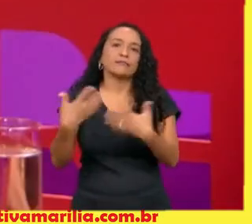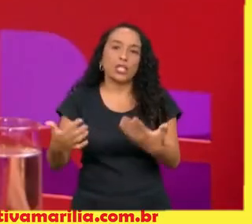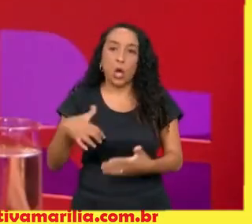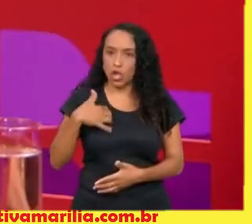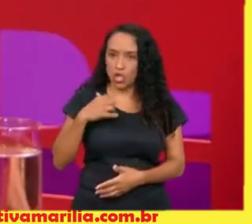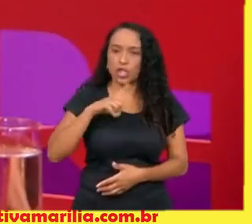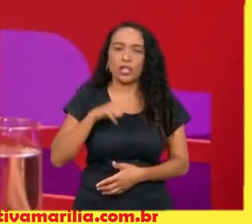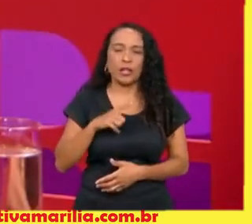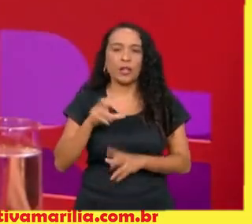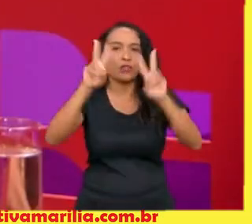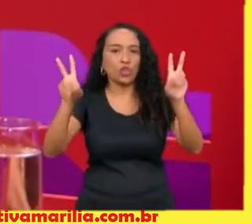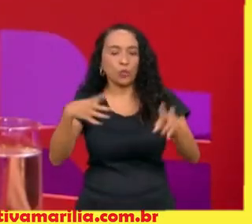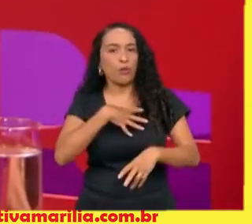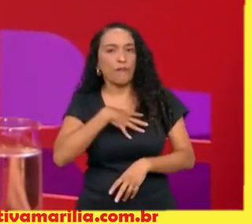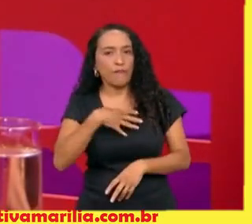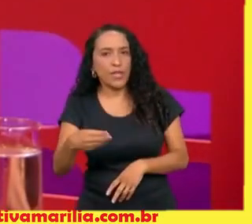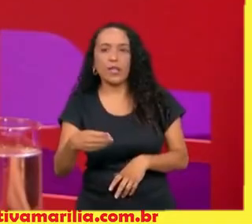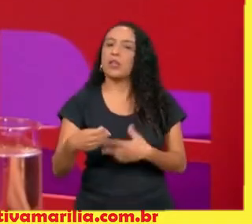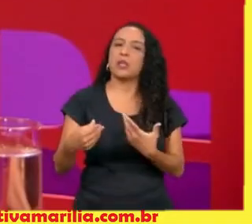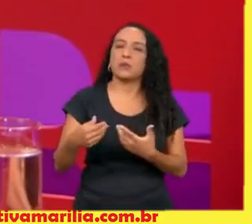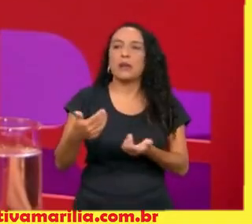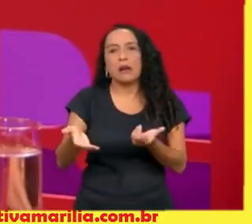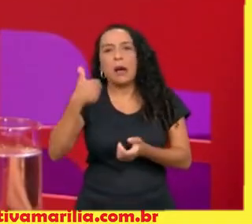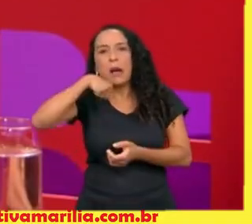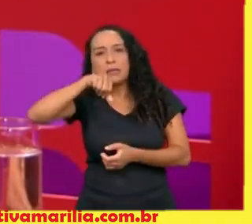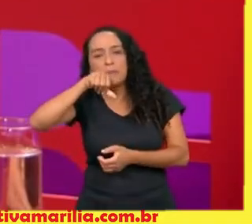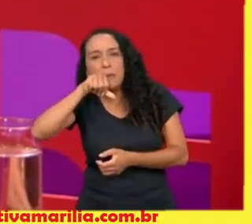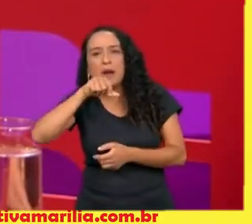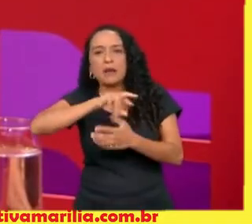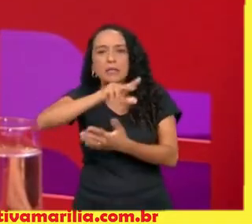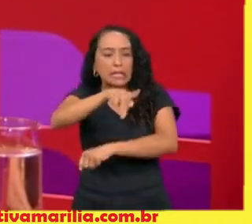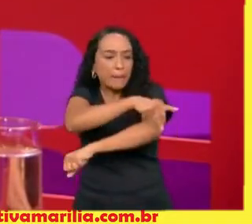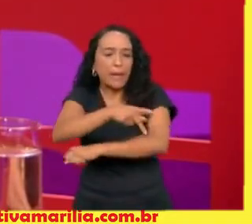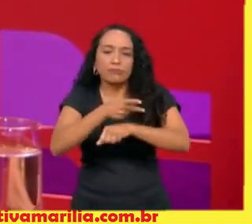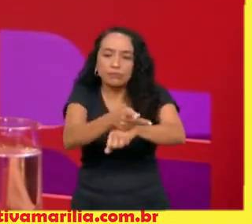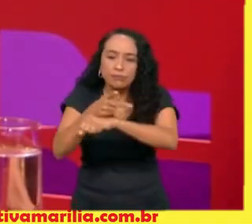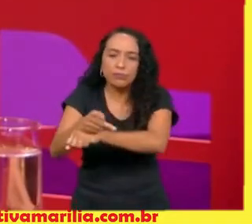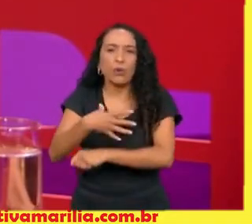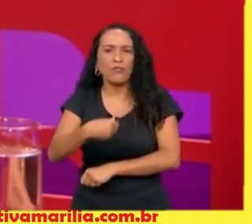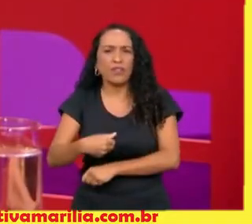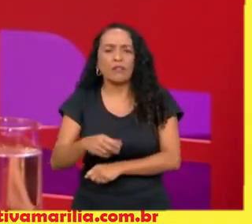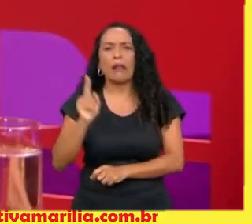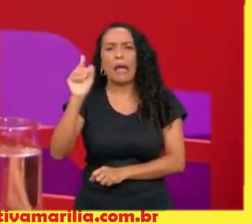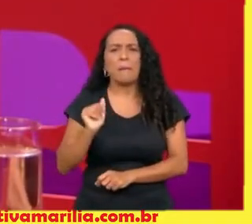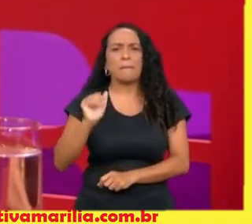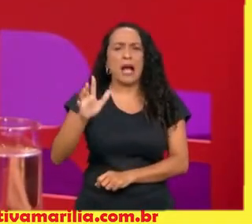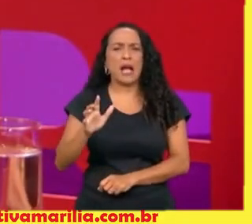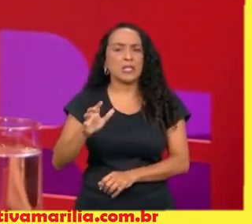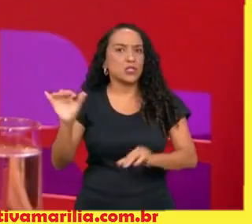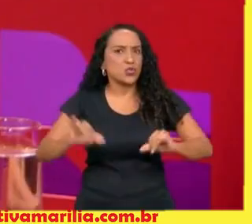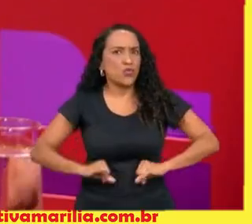né? Isso. E as mães da Praça de Maio procurando seus filhos. Isso. Tudo. Assim, lá foi muito mais cruel do que